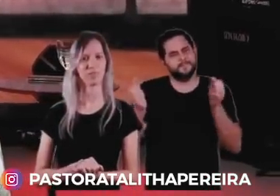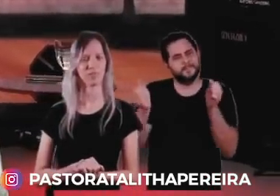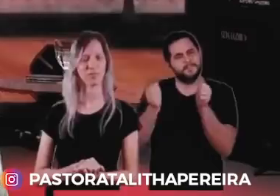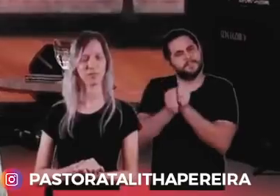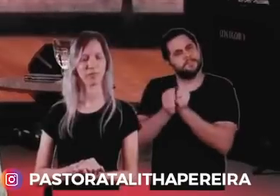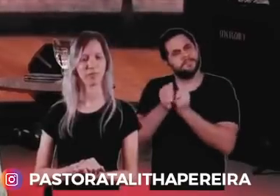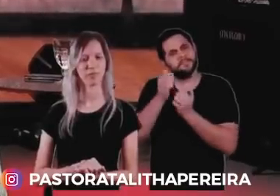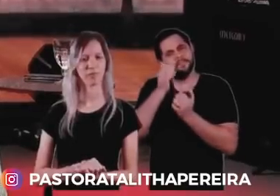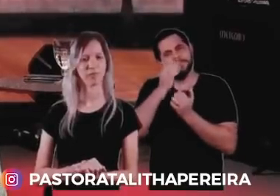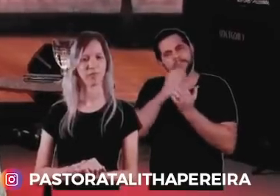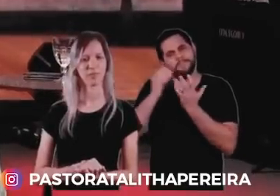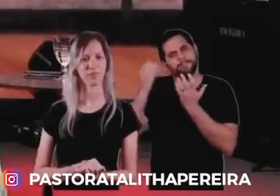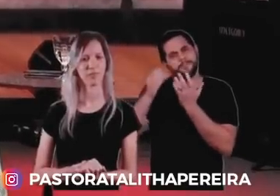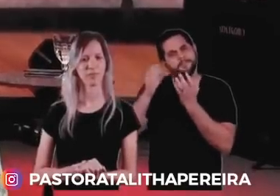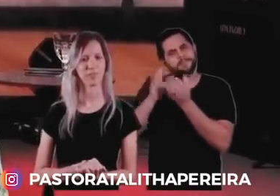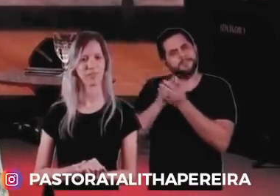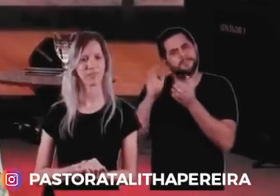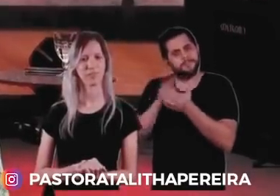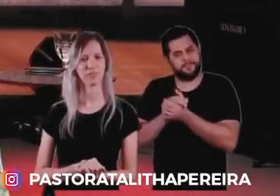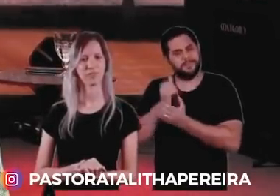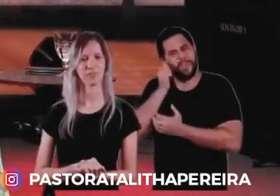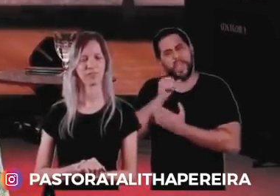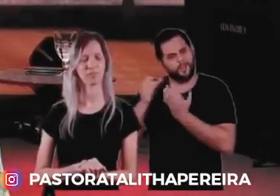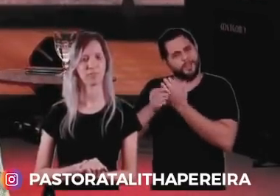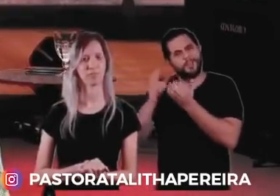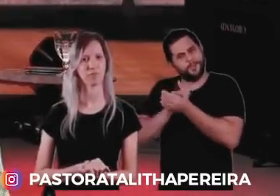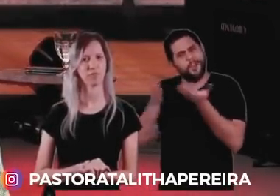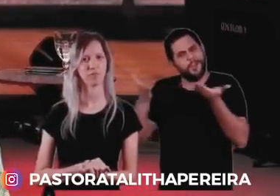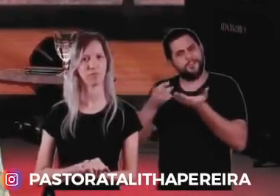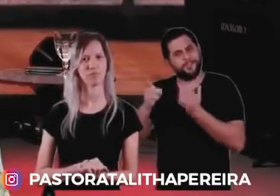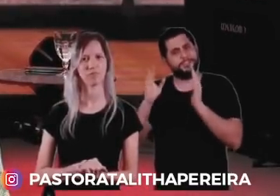cônjuge, a minha esposa vai fazer uma oração